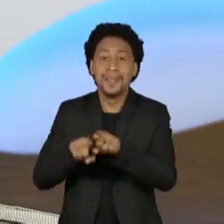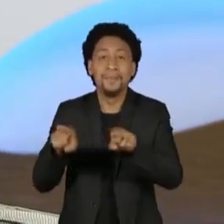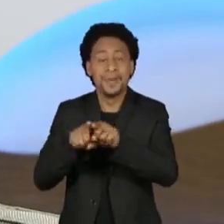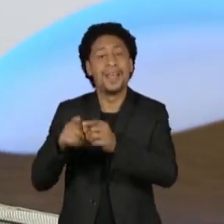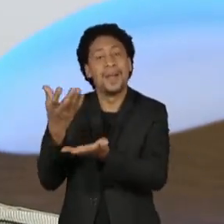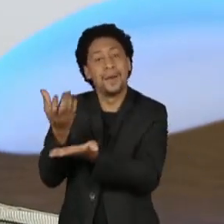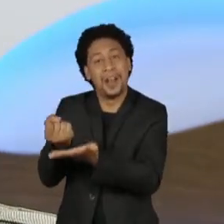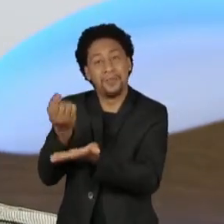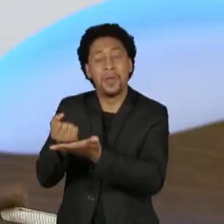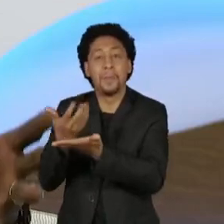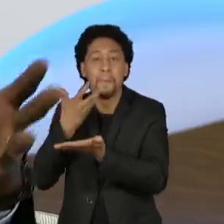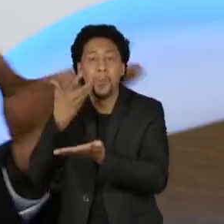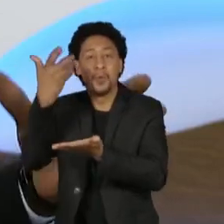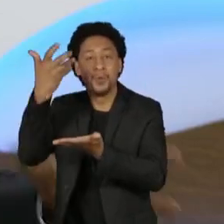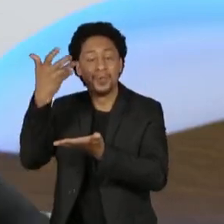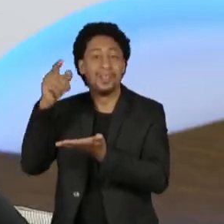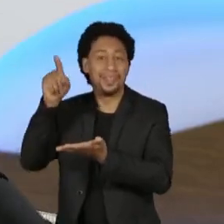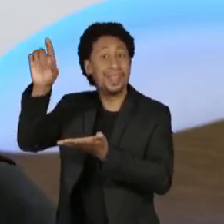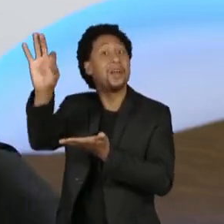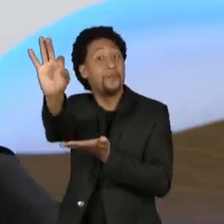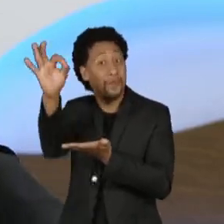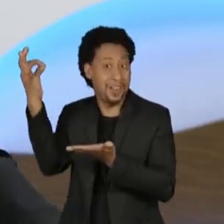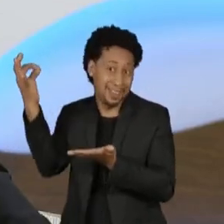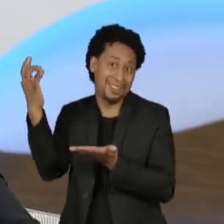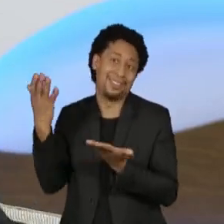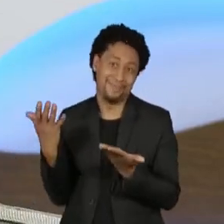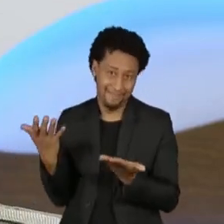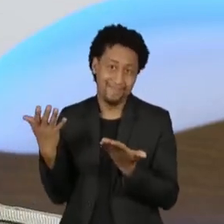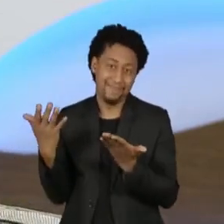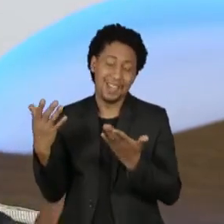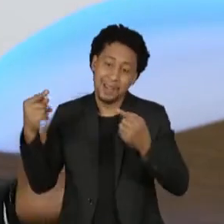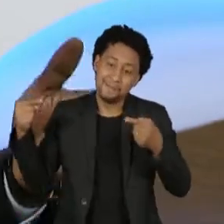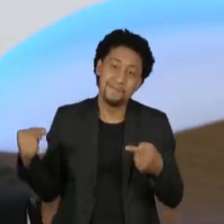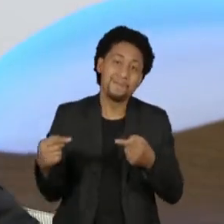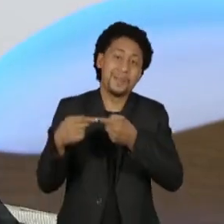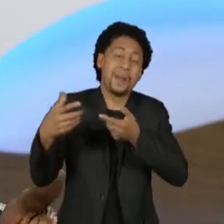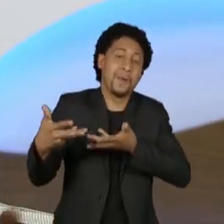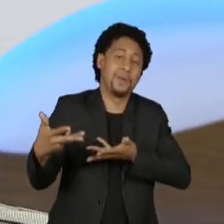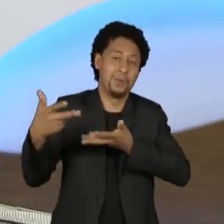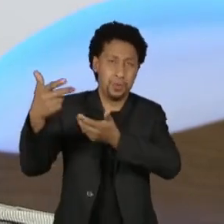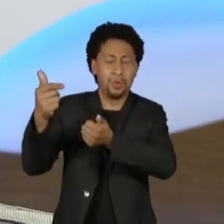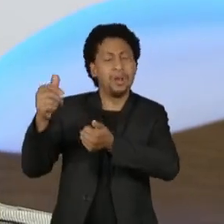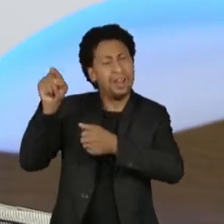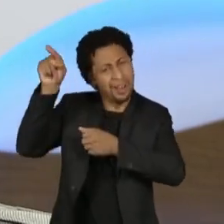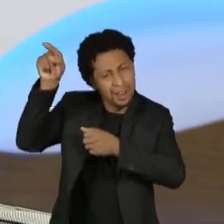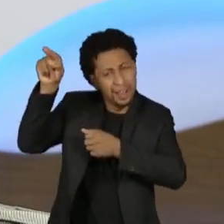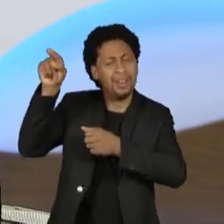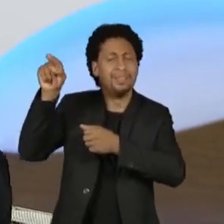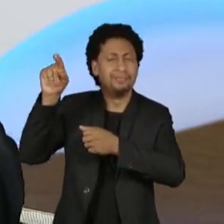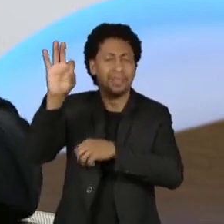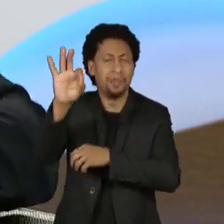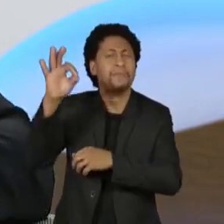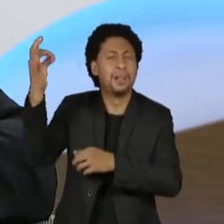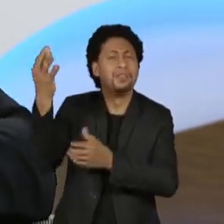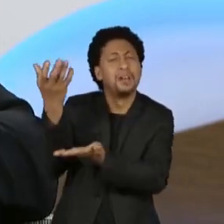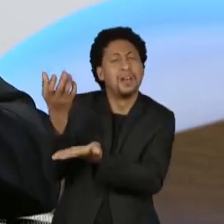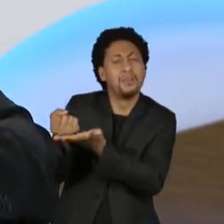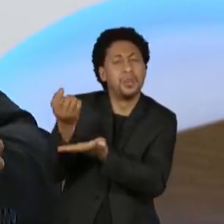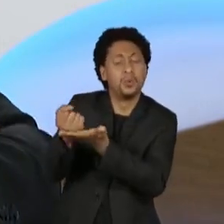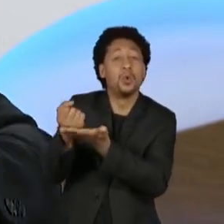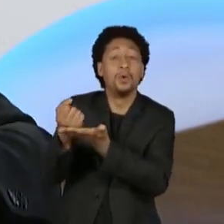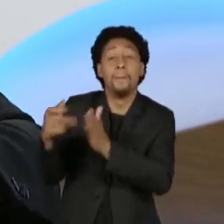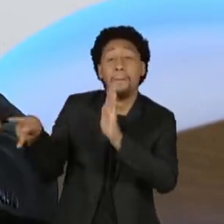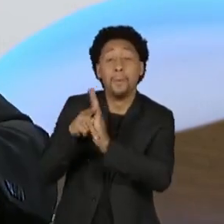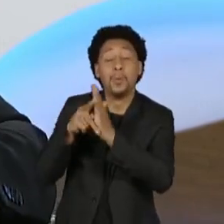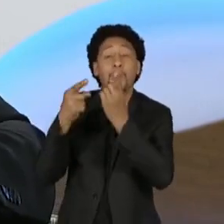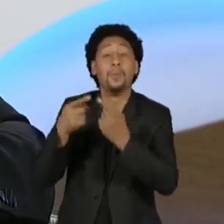E aí juntou-se uma coisa com a outra eu pude com uma gravadora na época lá que era uma gravadora de